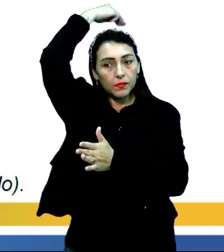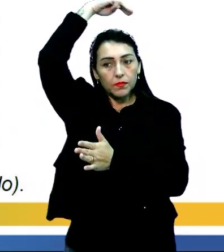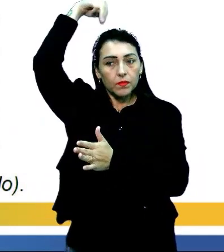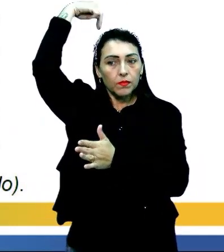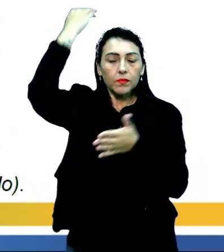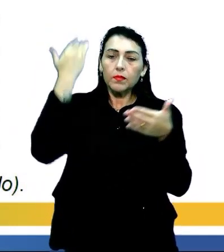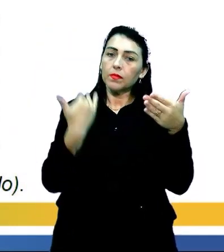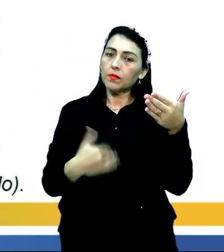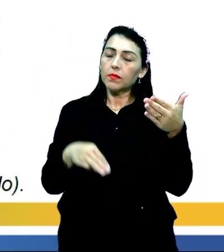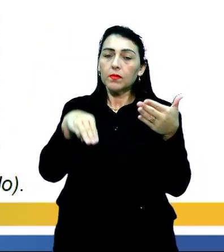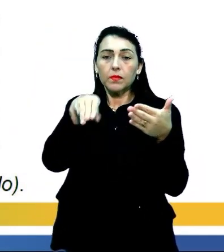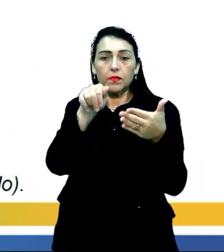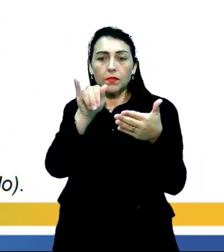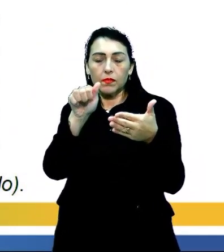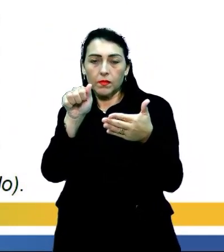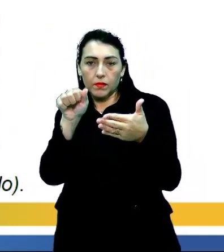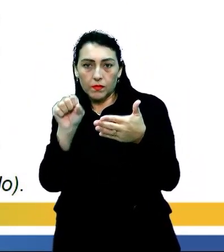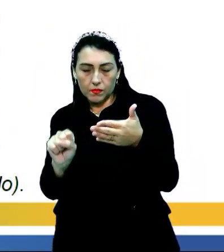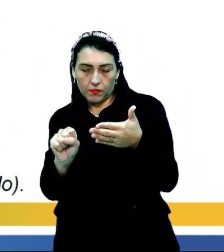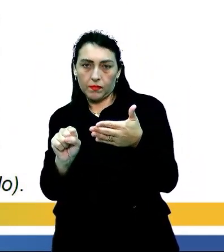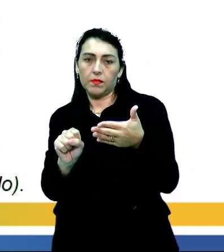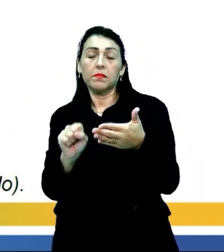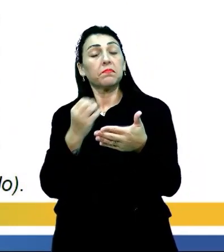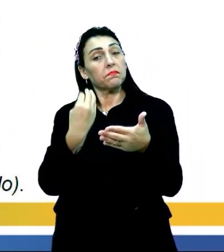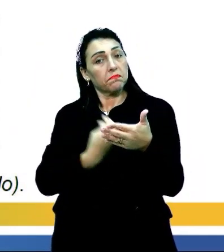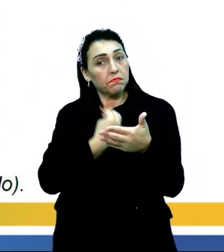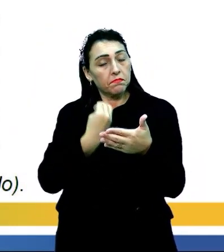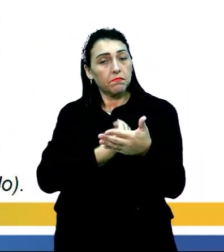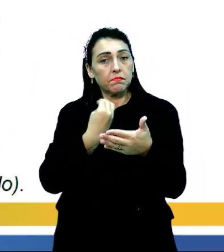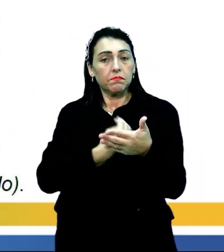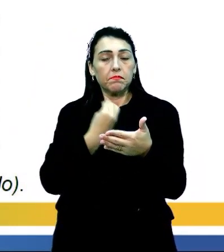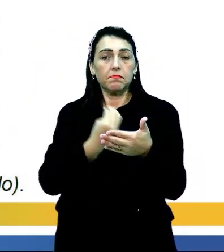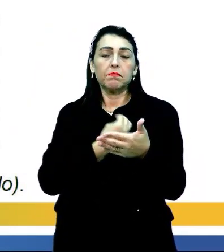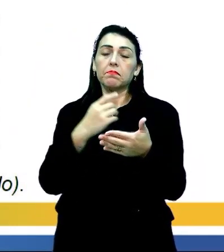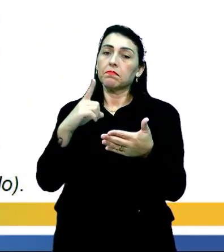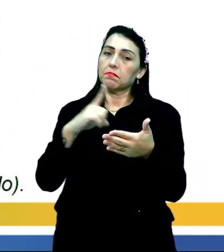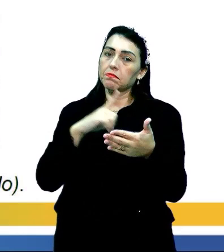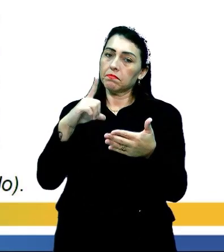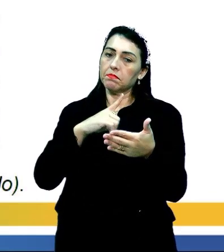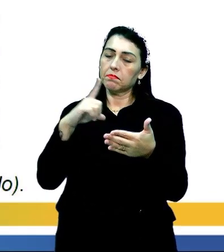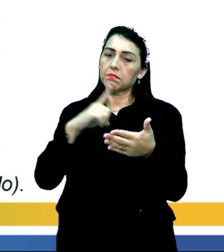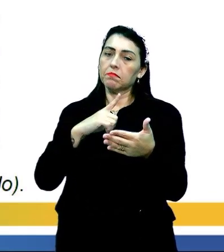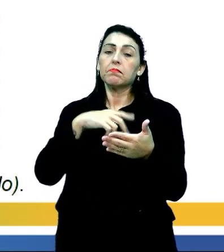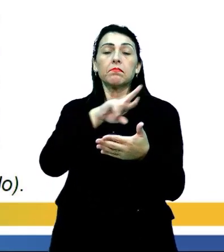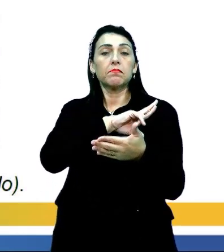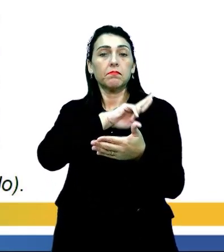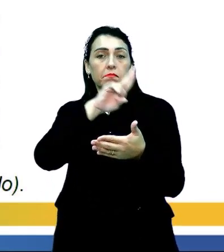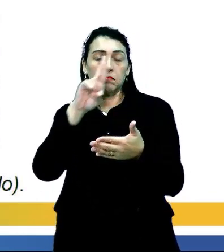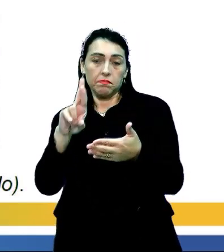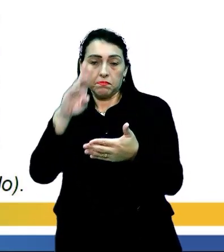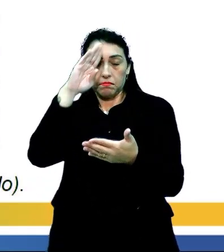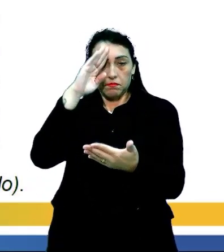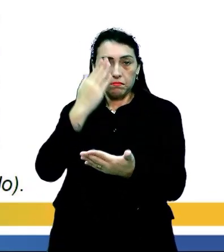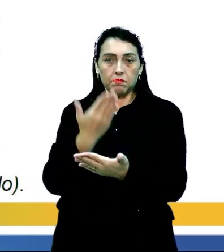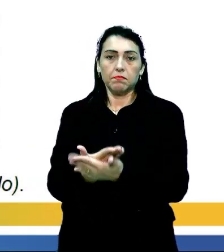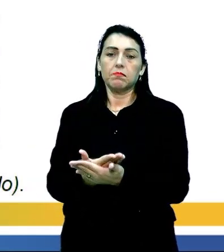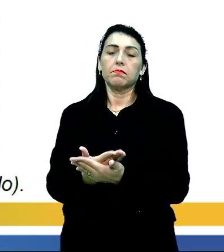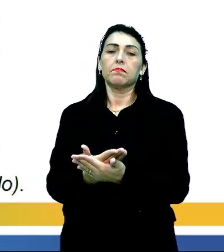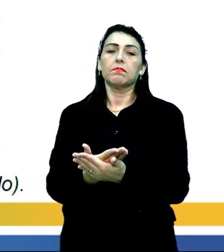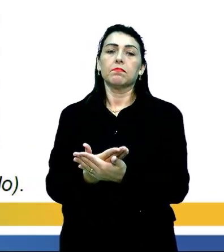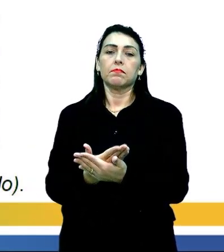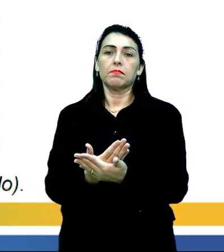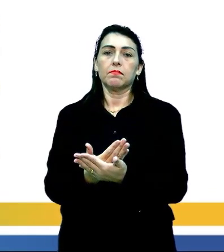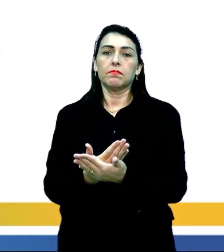os maias que habitavam ali eles viviam tá e tinham suas religiões suas crenças né e